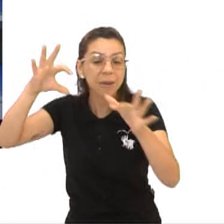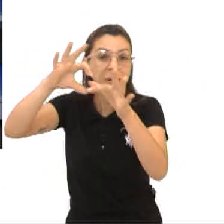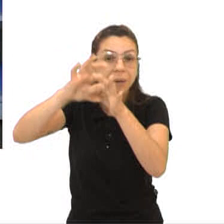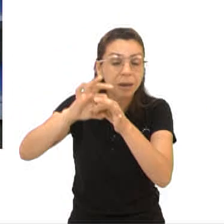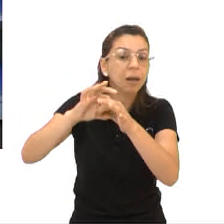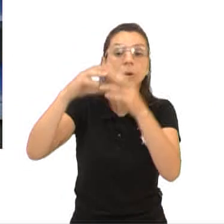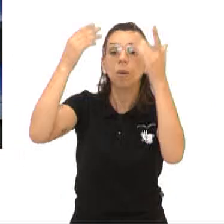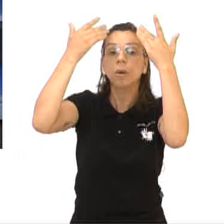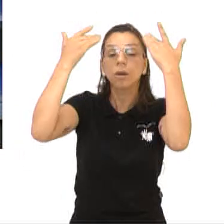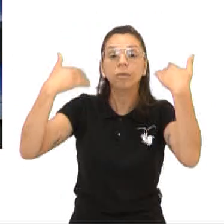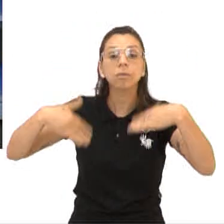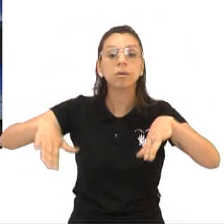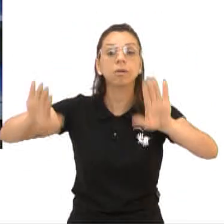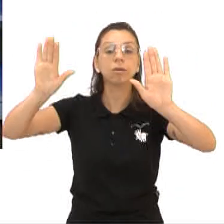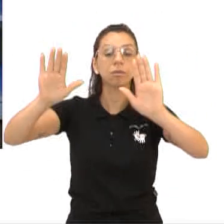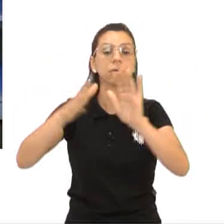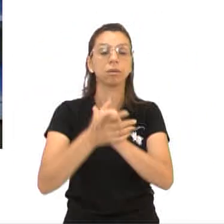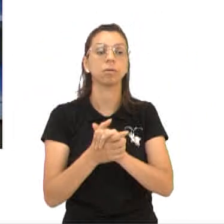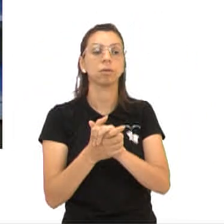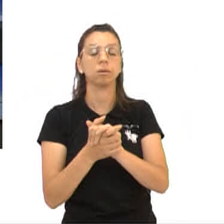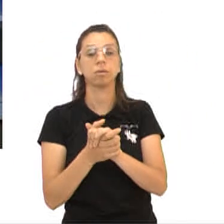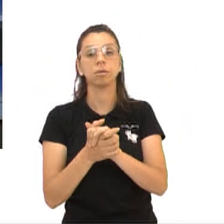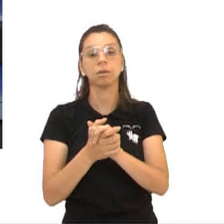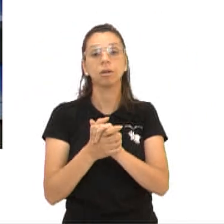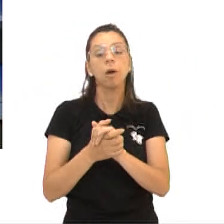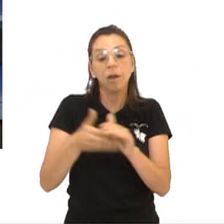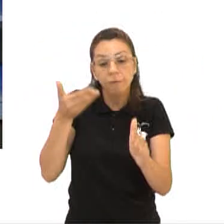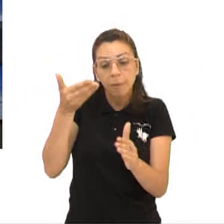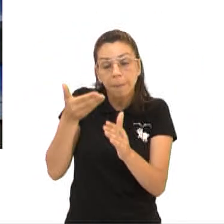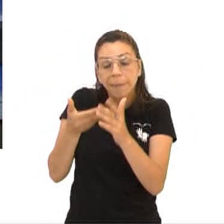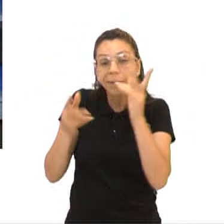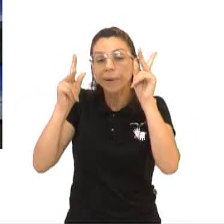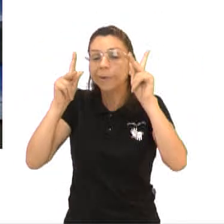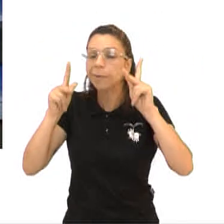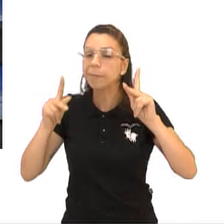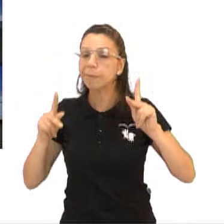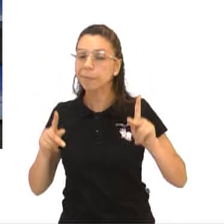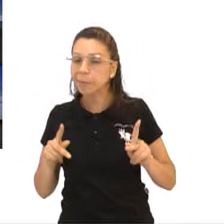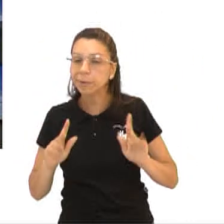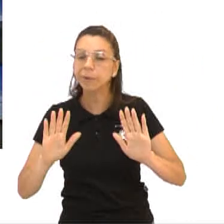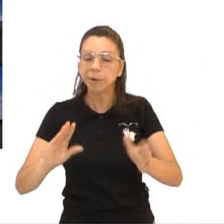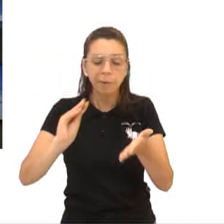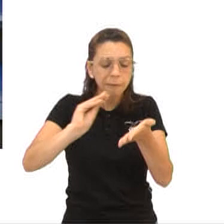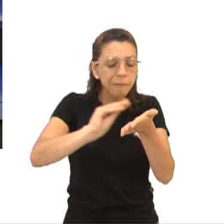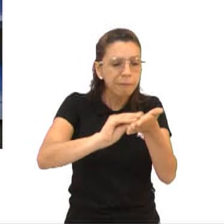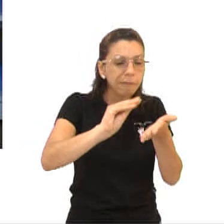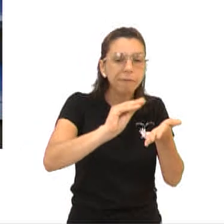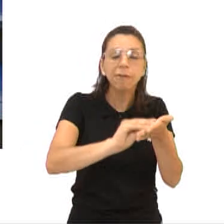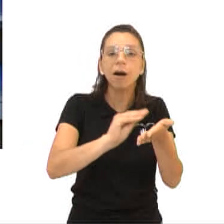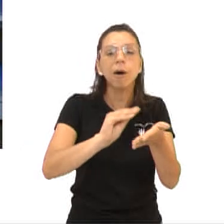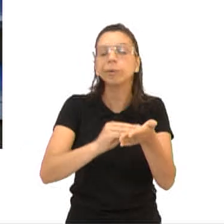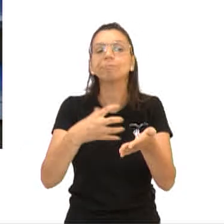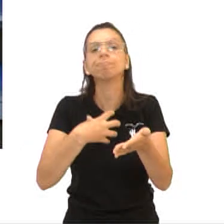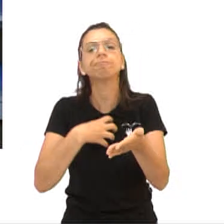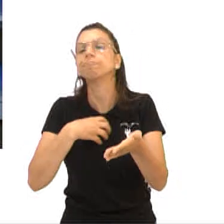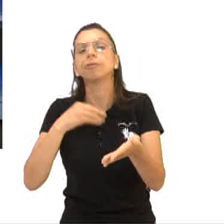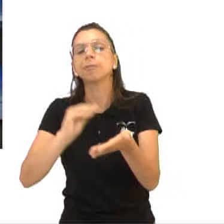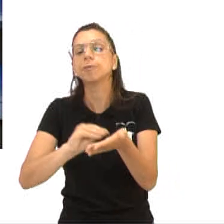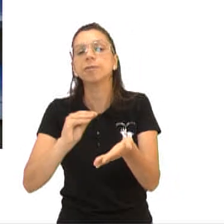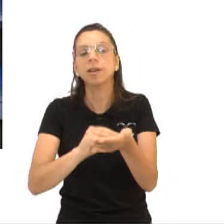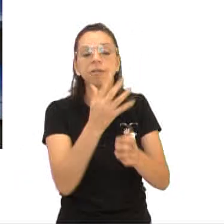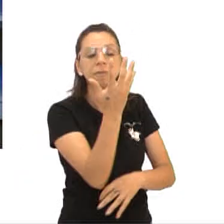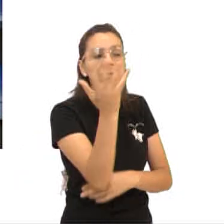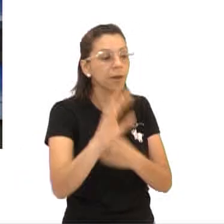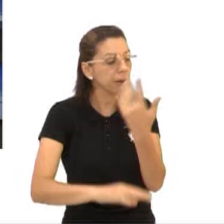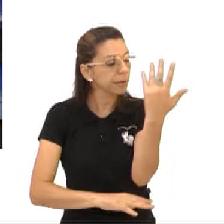ao natural. À medida que nós nos desumanizamos e passamos a não sentir mais falta das árvores, dos